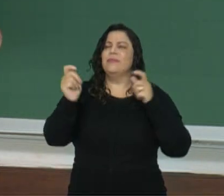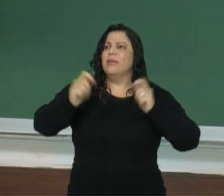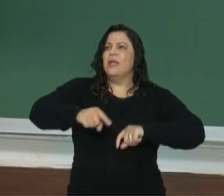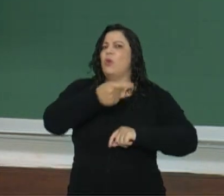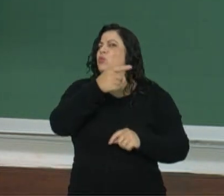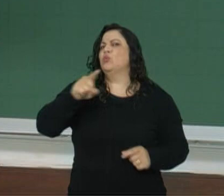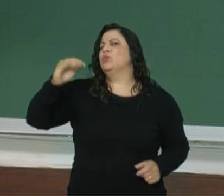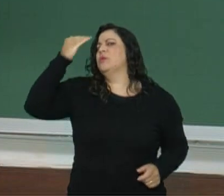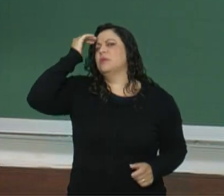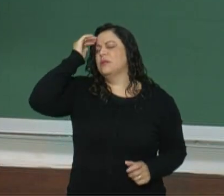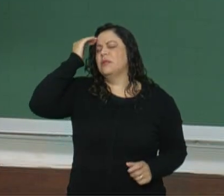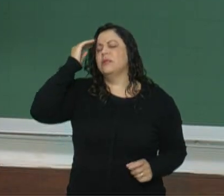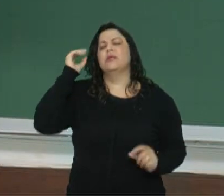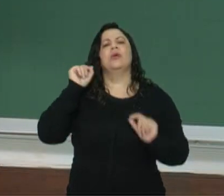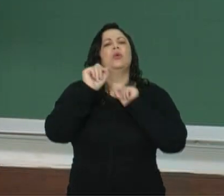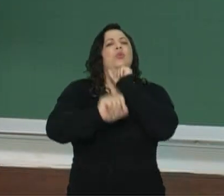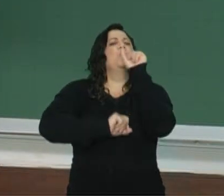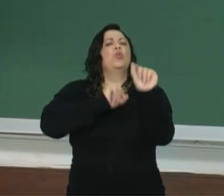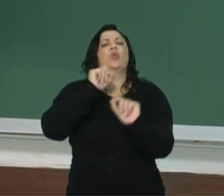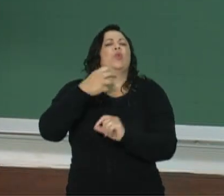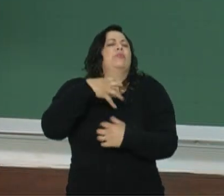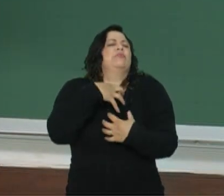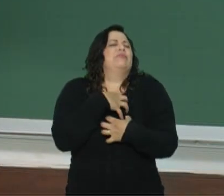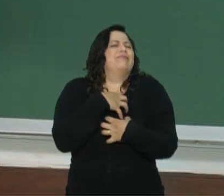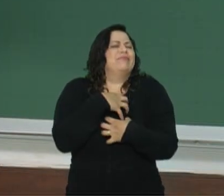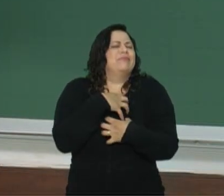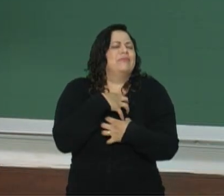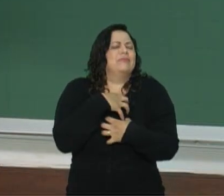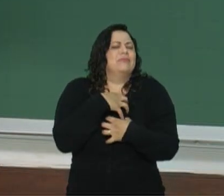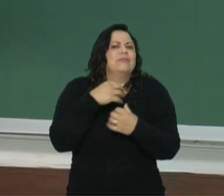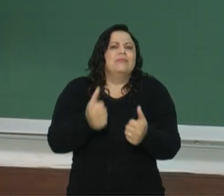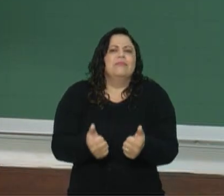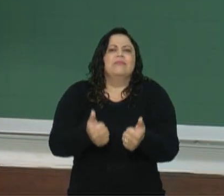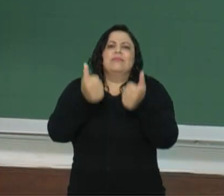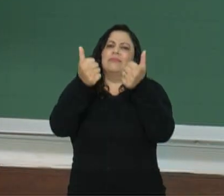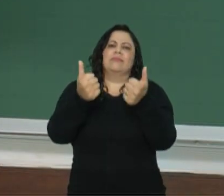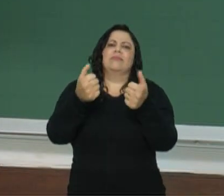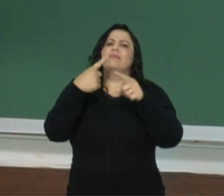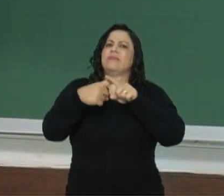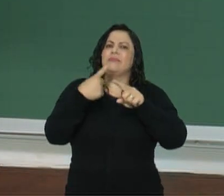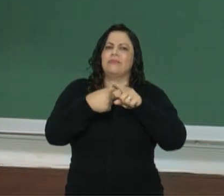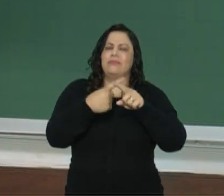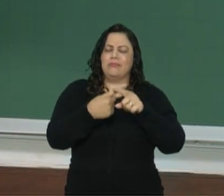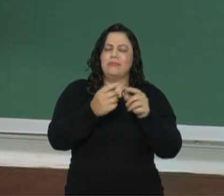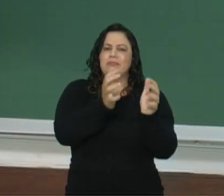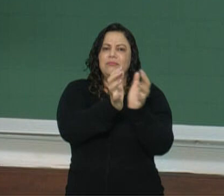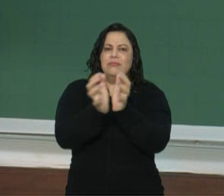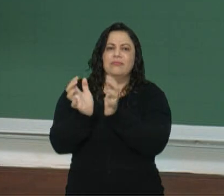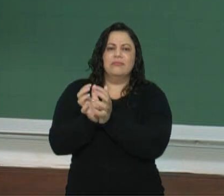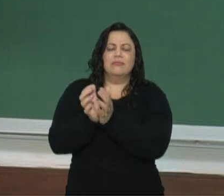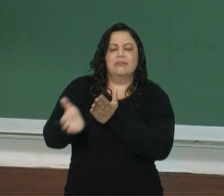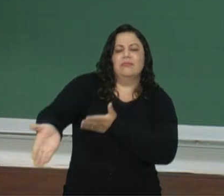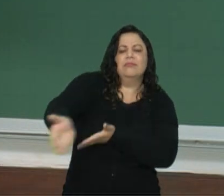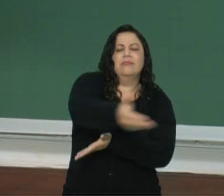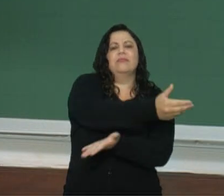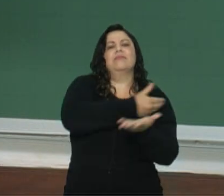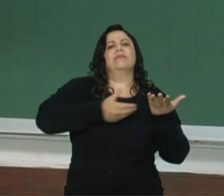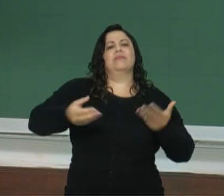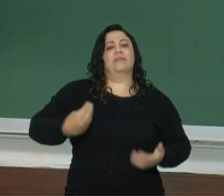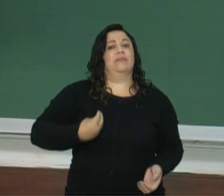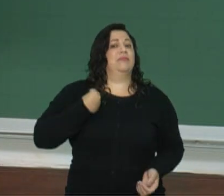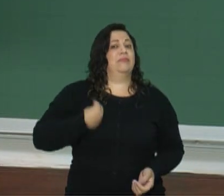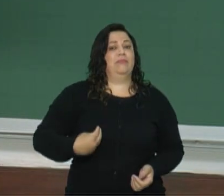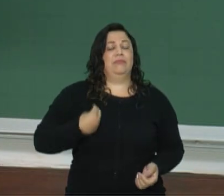agir bem por conta da comunidade, mas a minha própria condição de vida está diretamente relacionada à